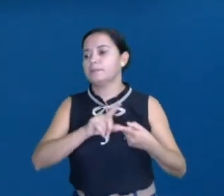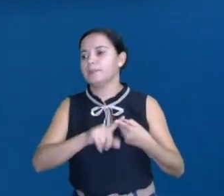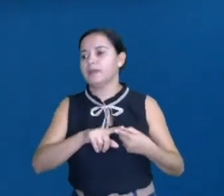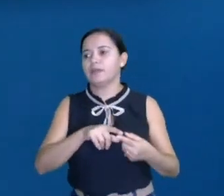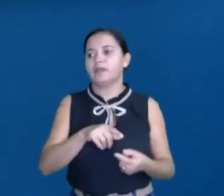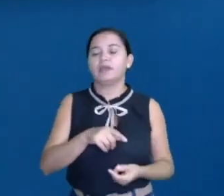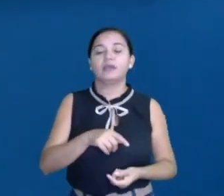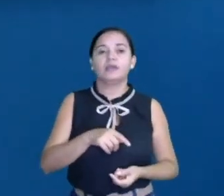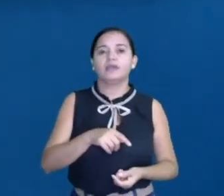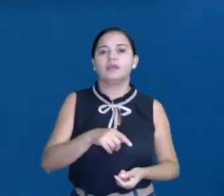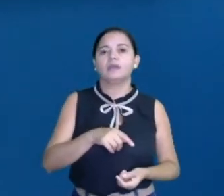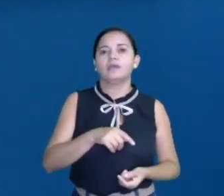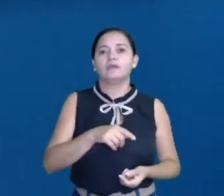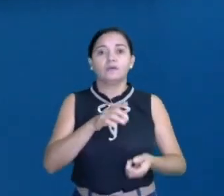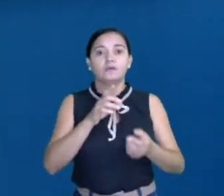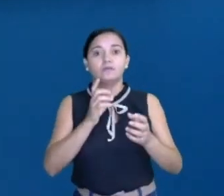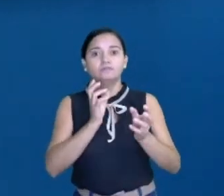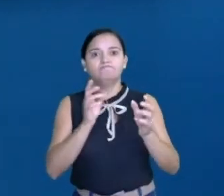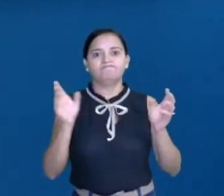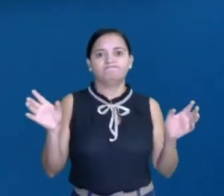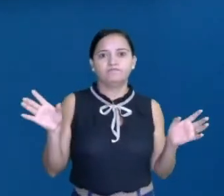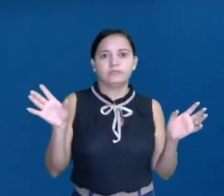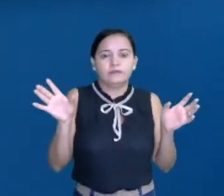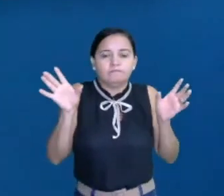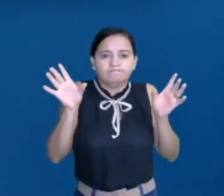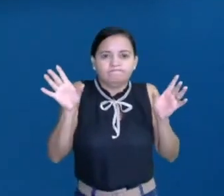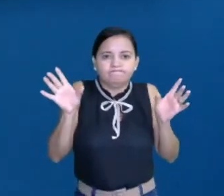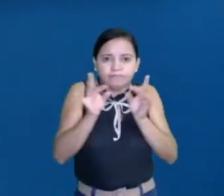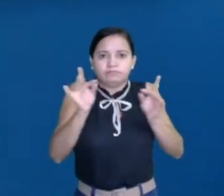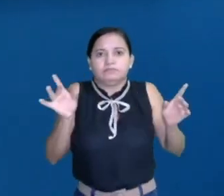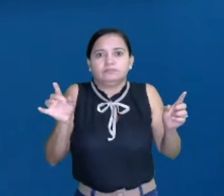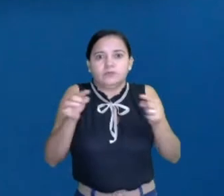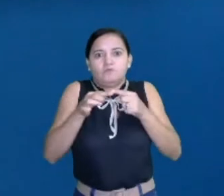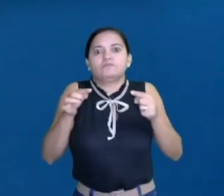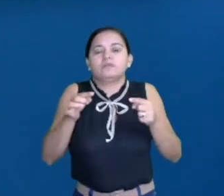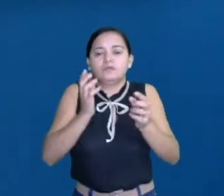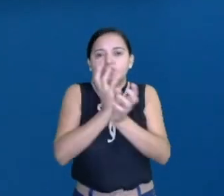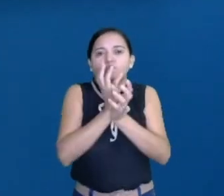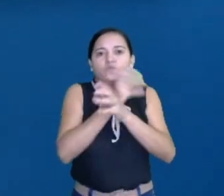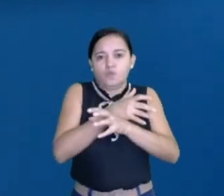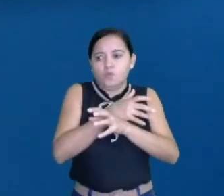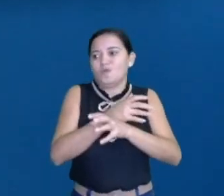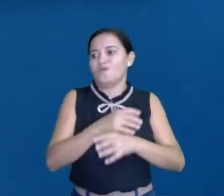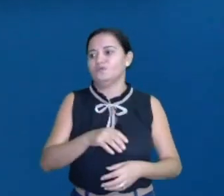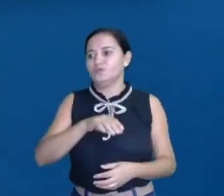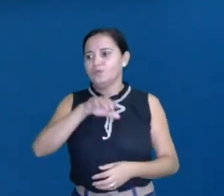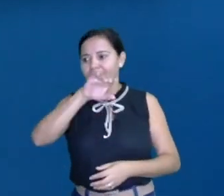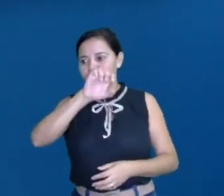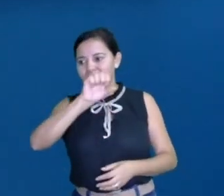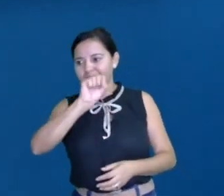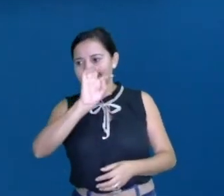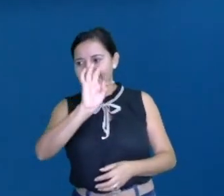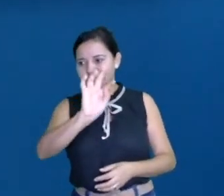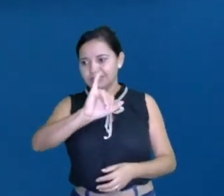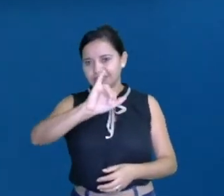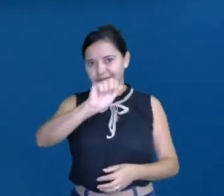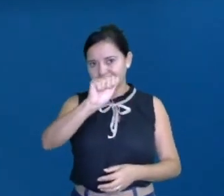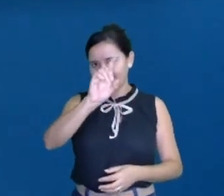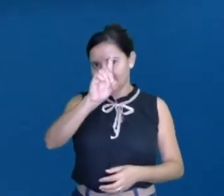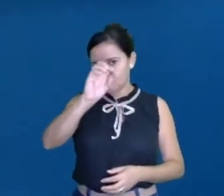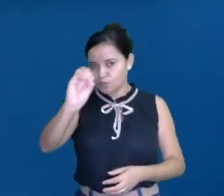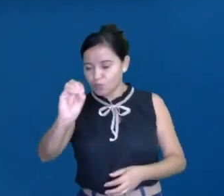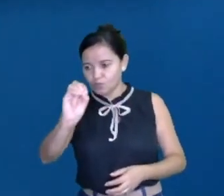músculo que ficam ligados aos nossos ossos, nos promovem esse movimento, são os músculos estriados esqueléticos. Eles possuem